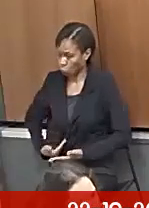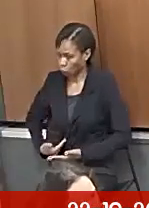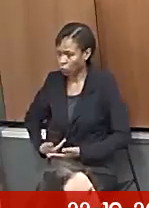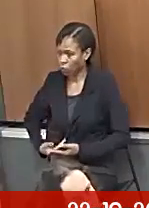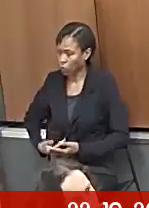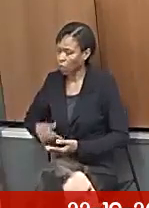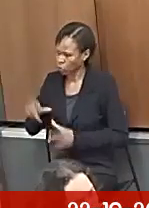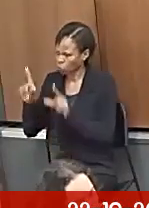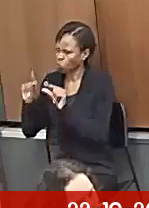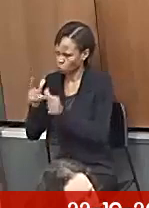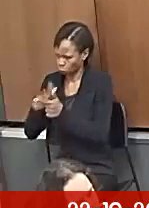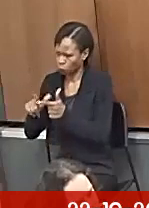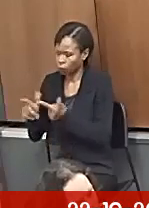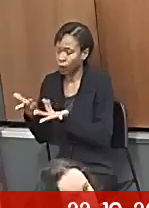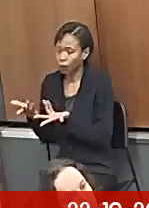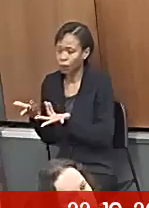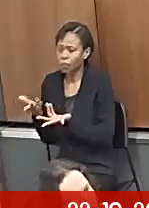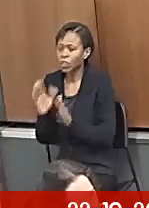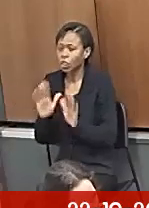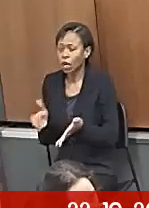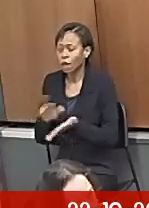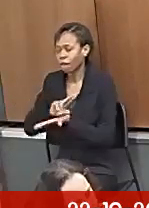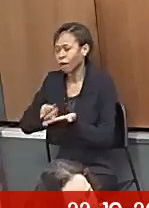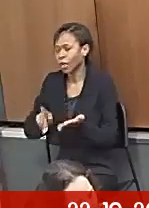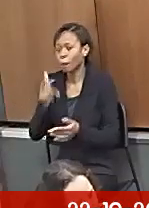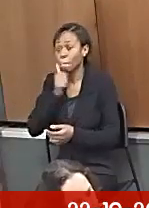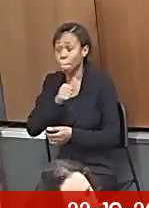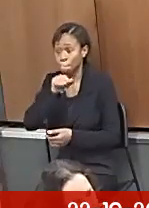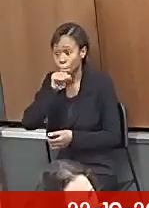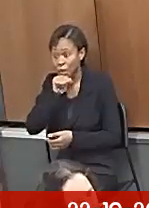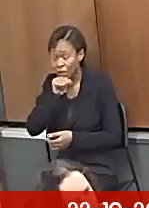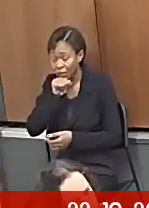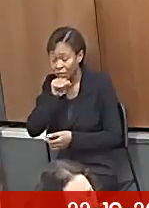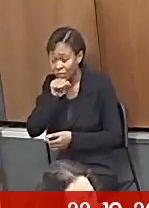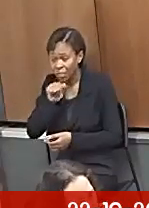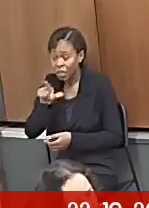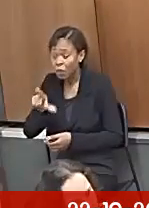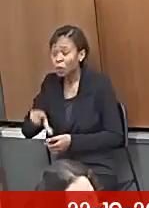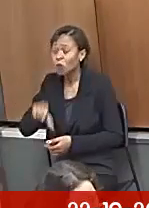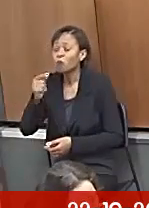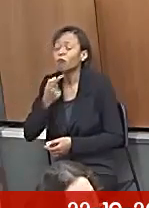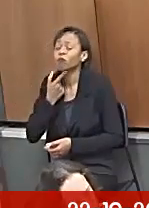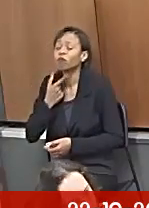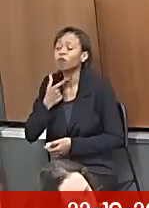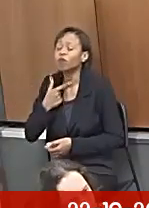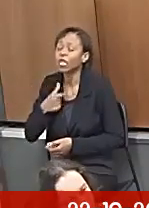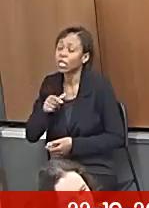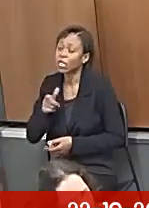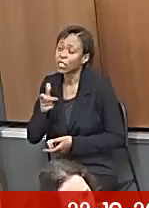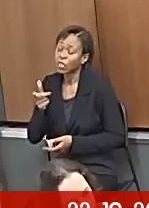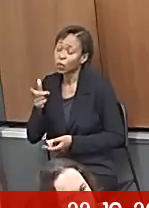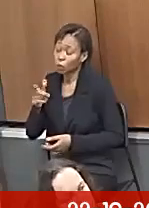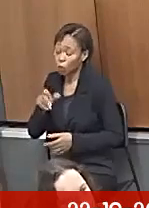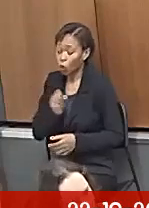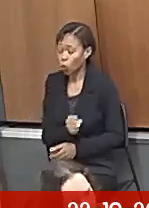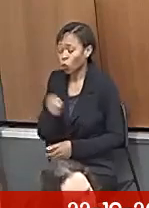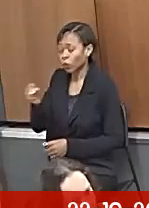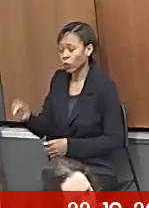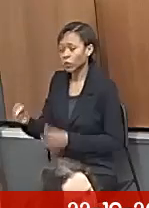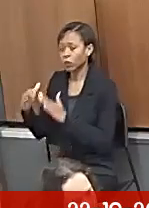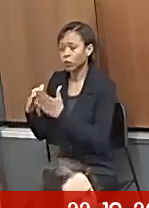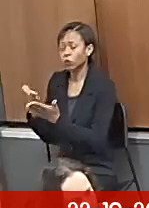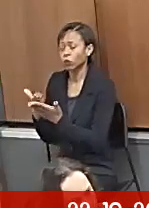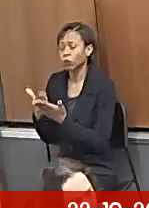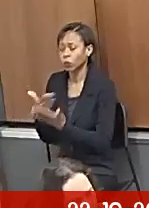de uma mãe que prefere, apesar de ter condições de colocar o filho na rede particular, prefere colocar na